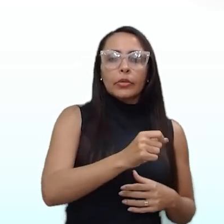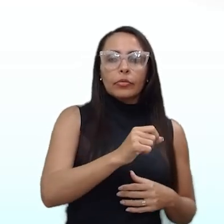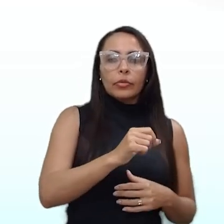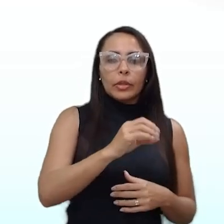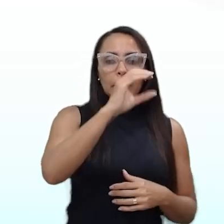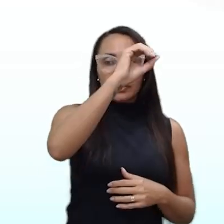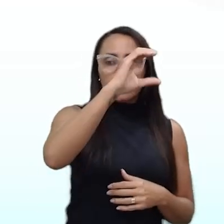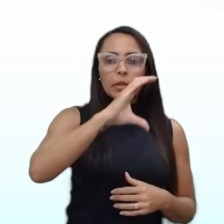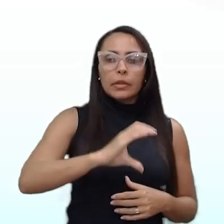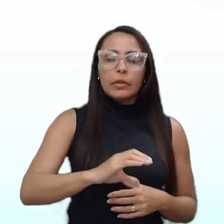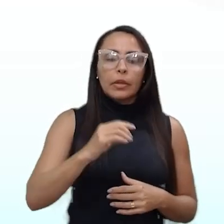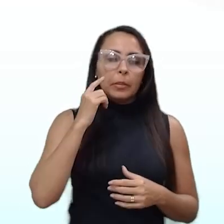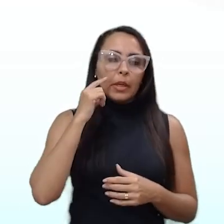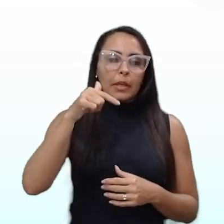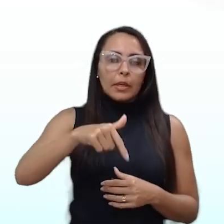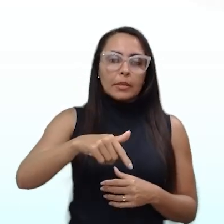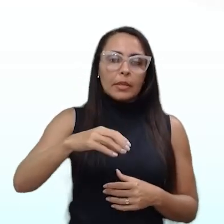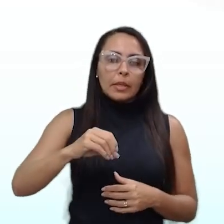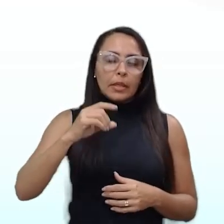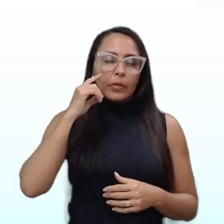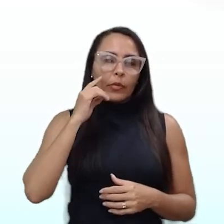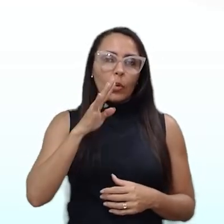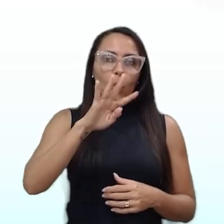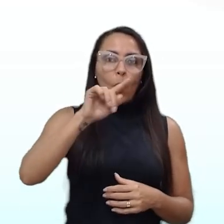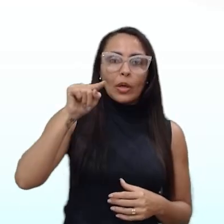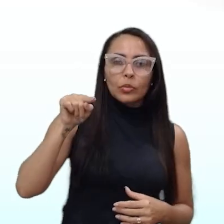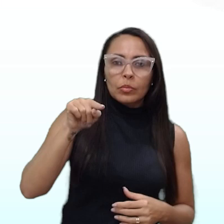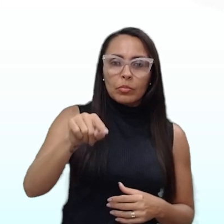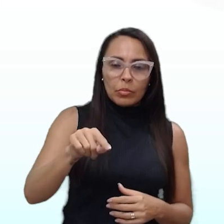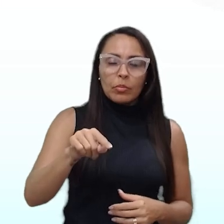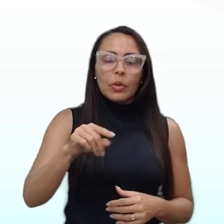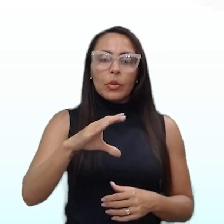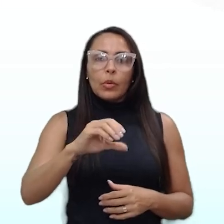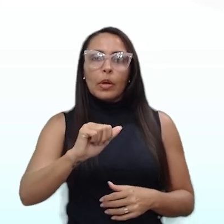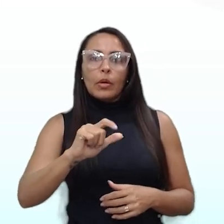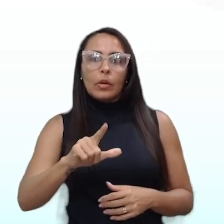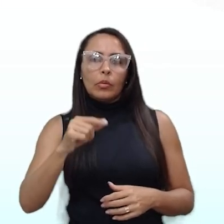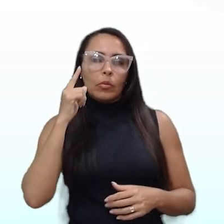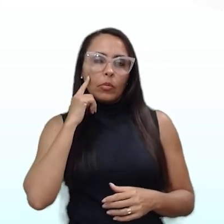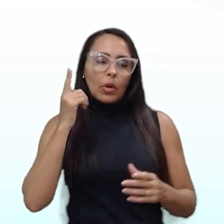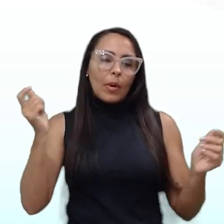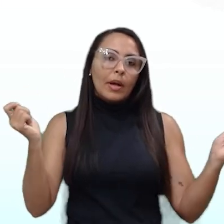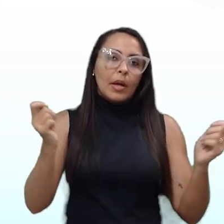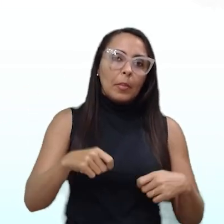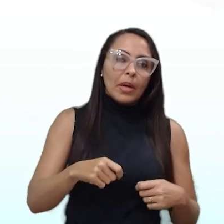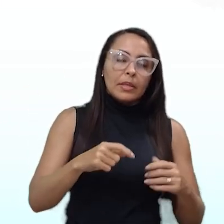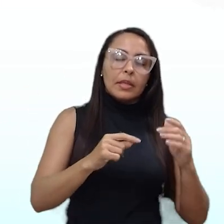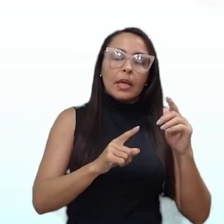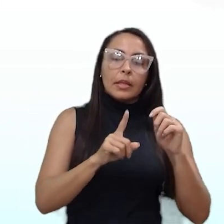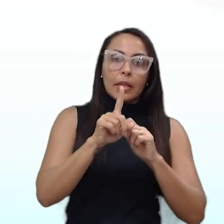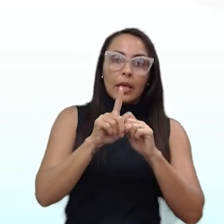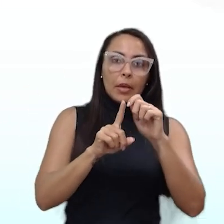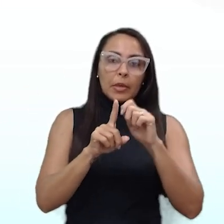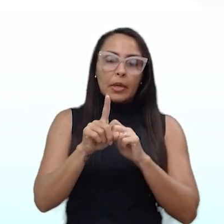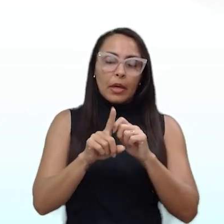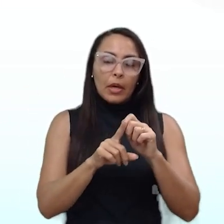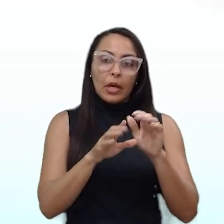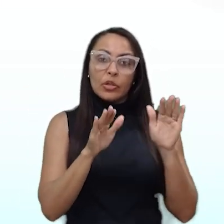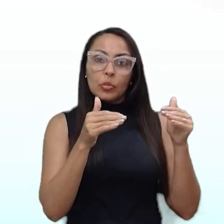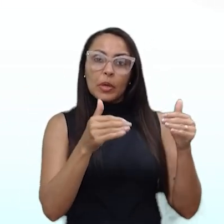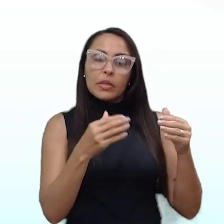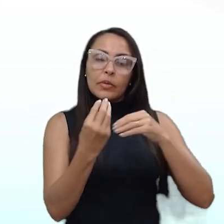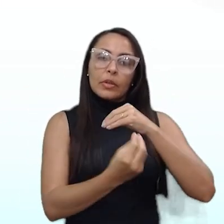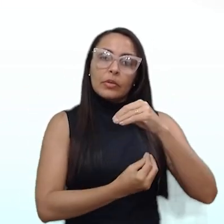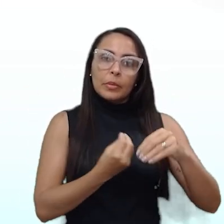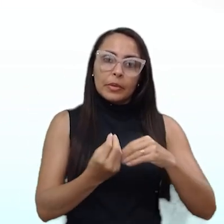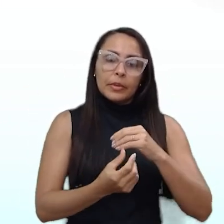graus, foram necessários 4.000 calorias. Qual a capacidade térmica e o calor específico da